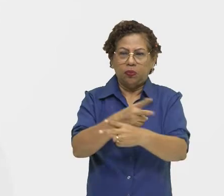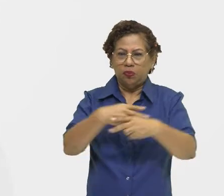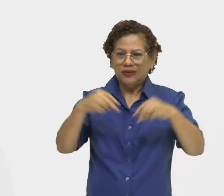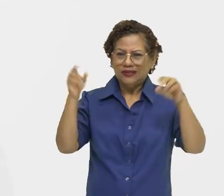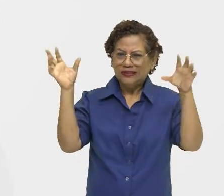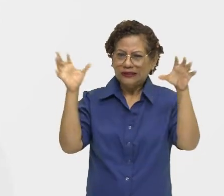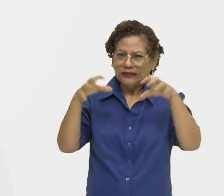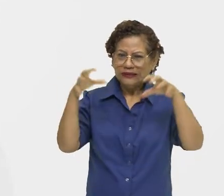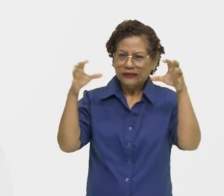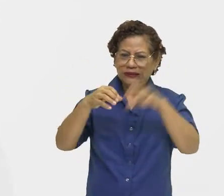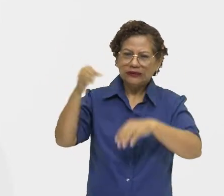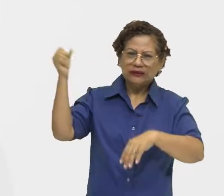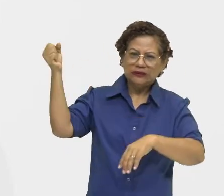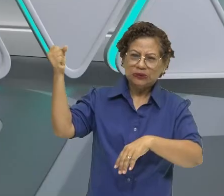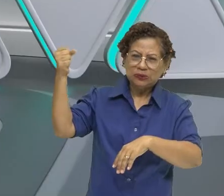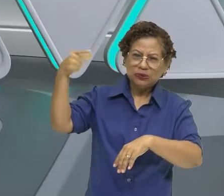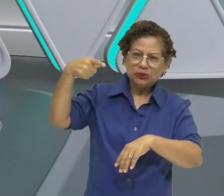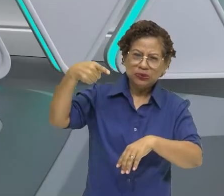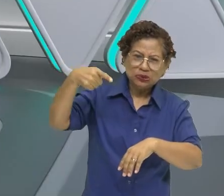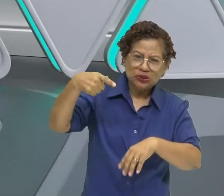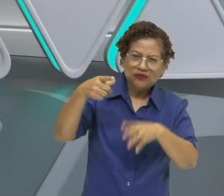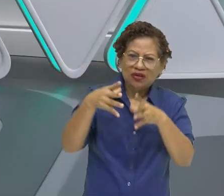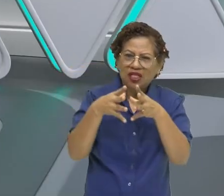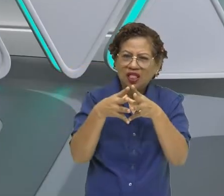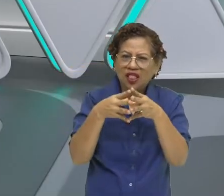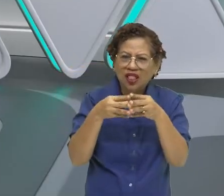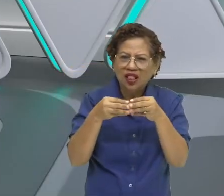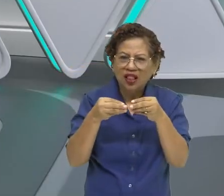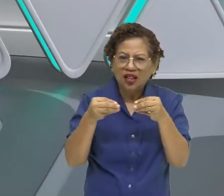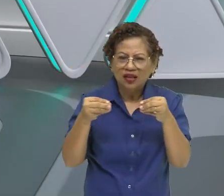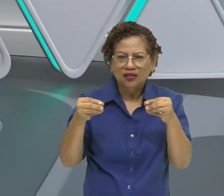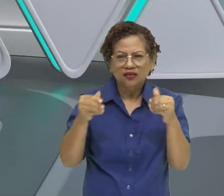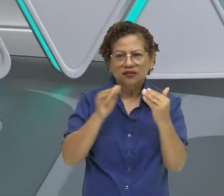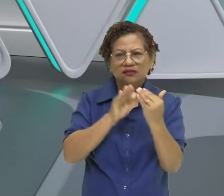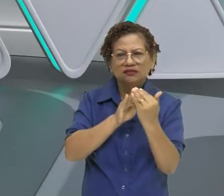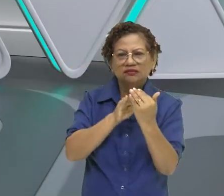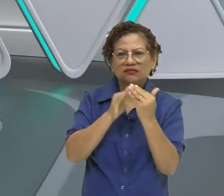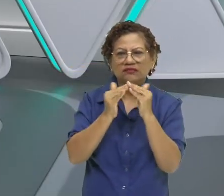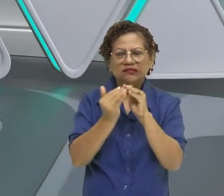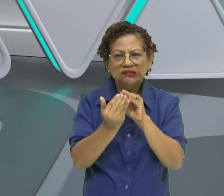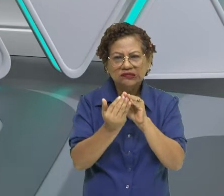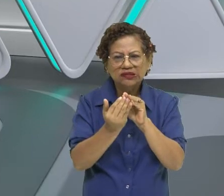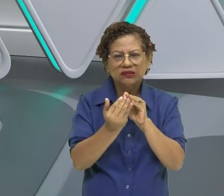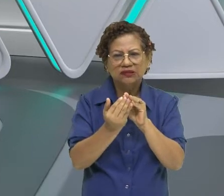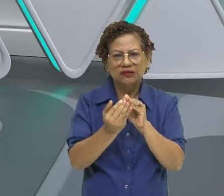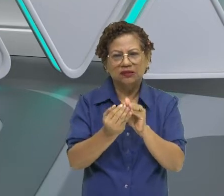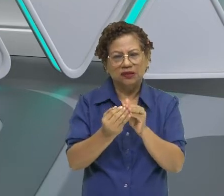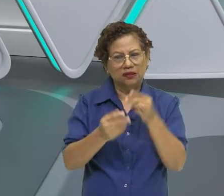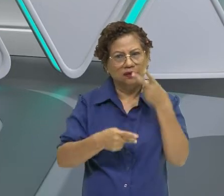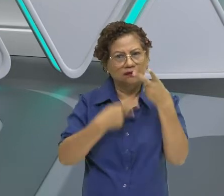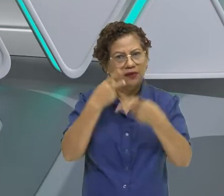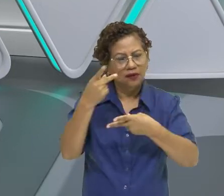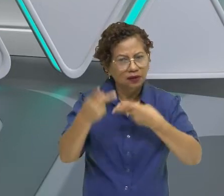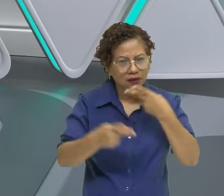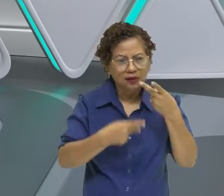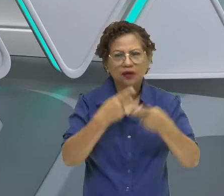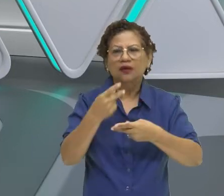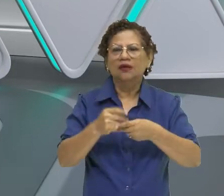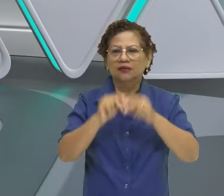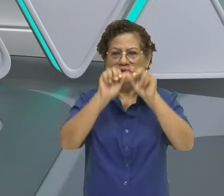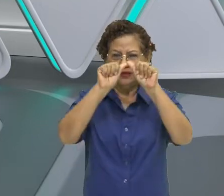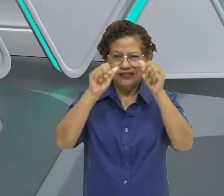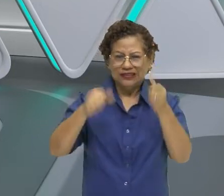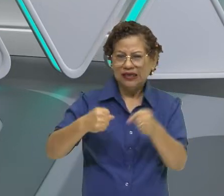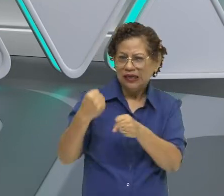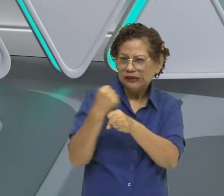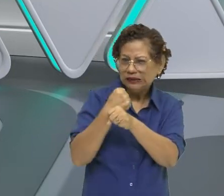chuva, do sol, isso acaba deteriorando a obra arquitetônica. A gente está falando de obras de milhares de anos, né? Então, com o